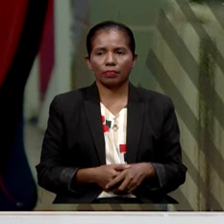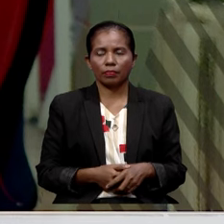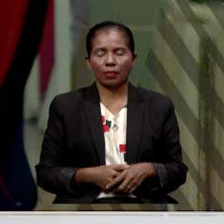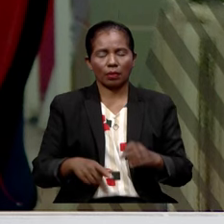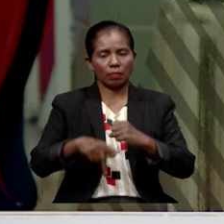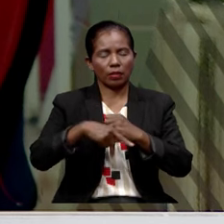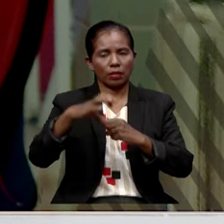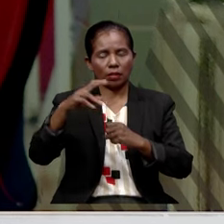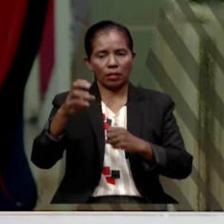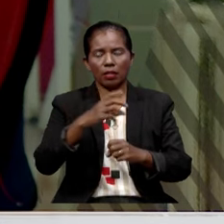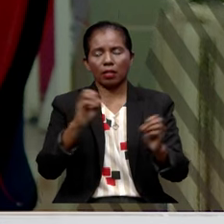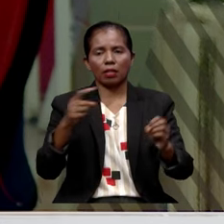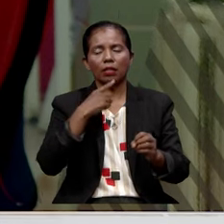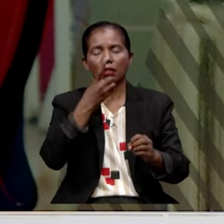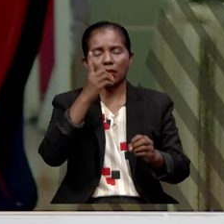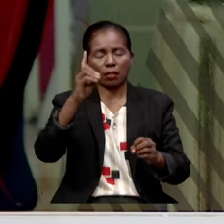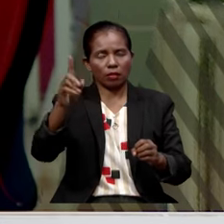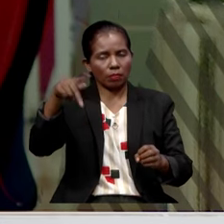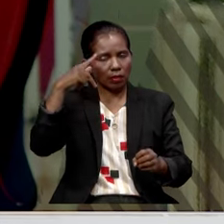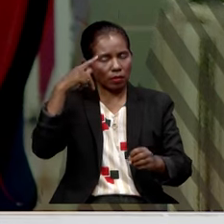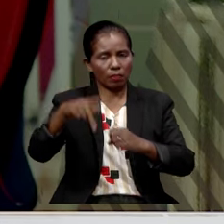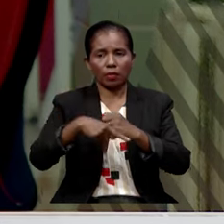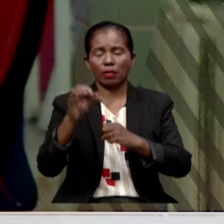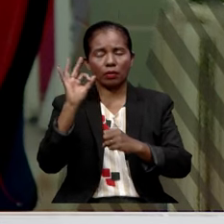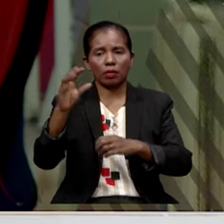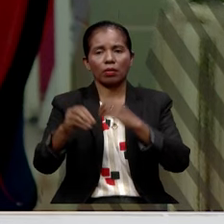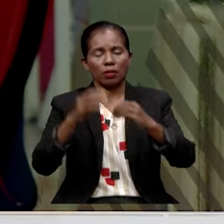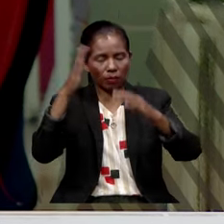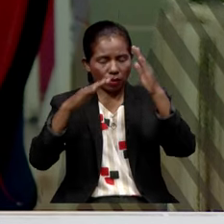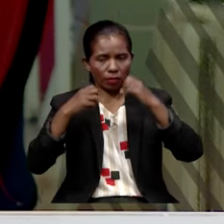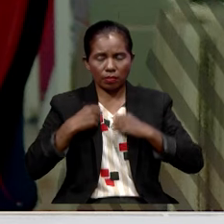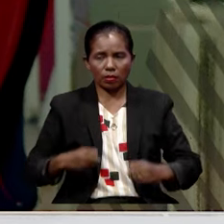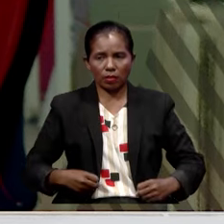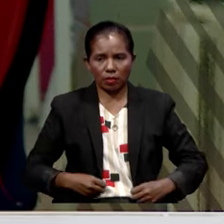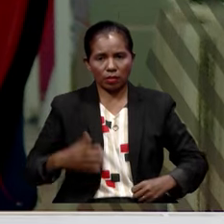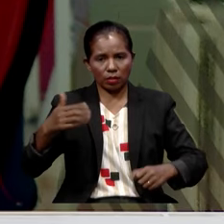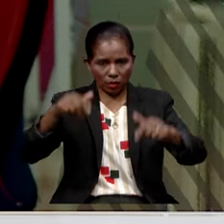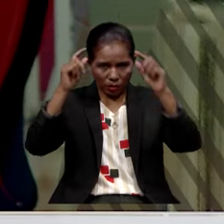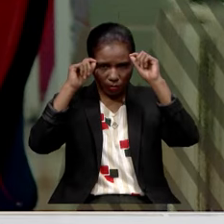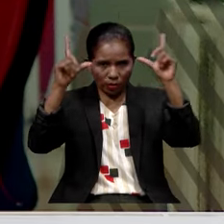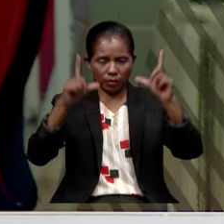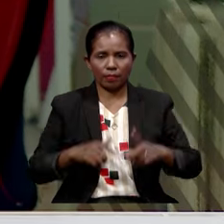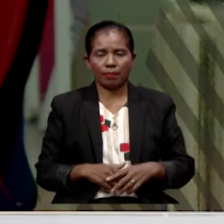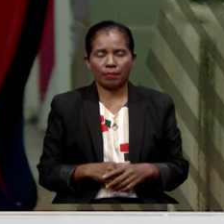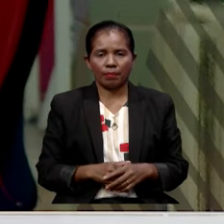bancada sendo telamenta ou declaração política, o sistema bancada fratalente, com um problema de saúde e Timor-Leste.